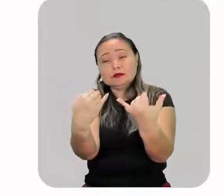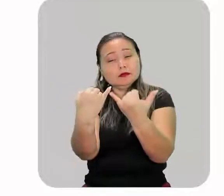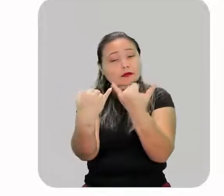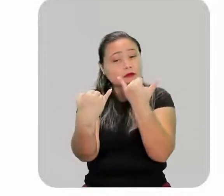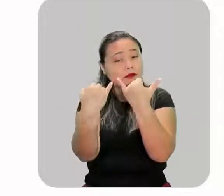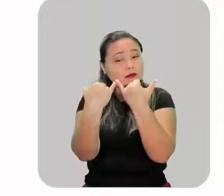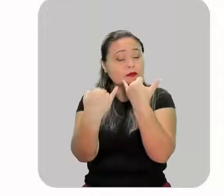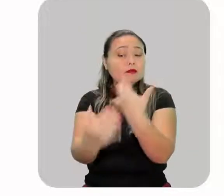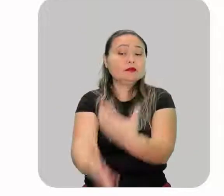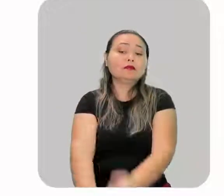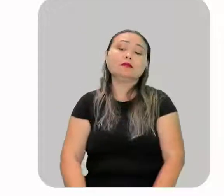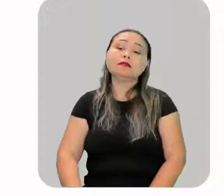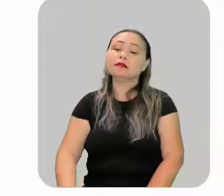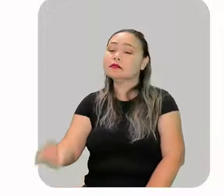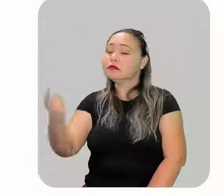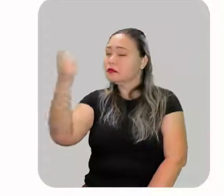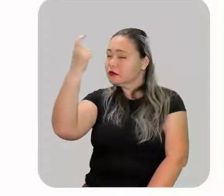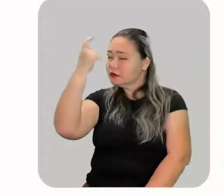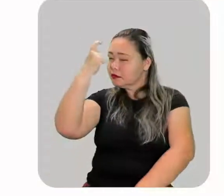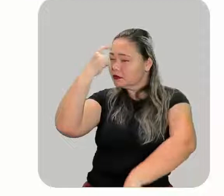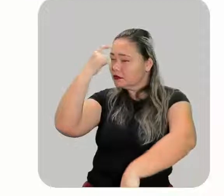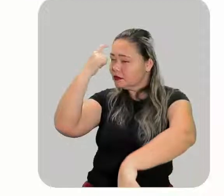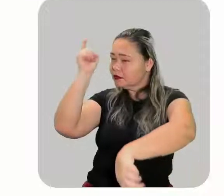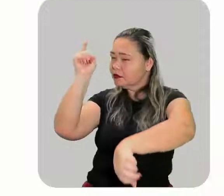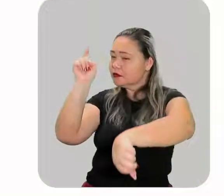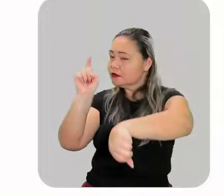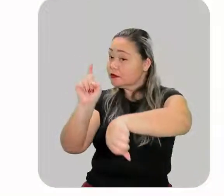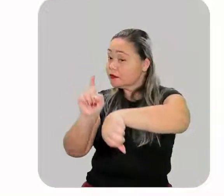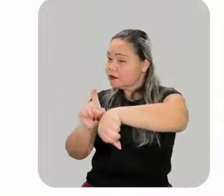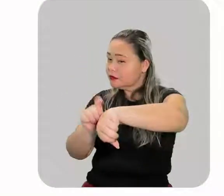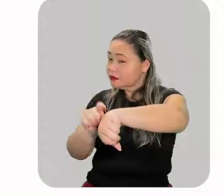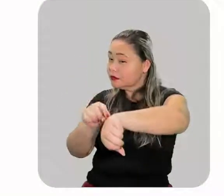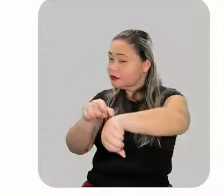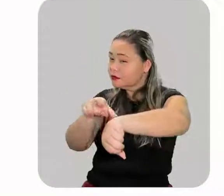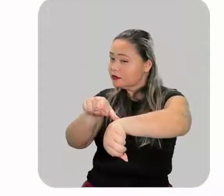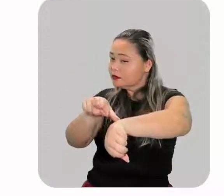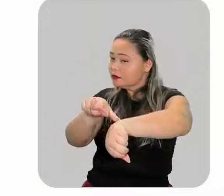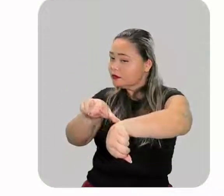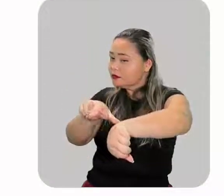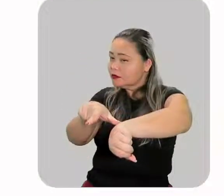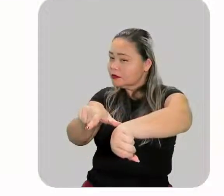semelhantes. Pensando o tempo.